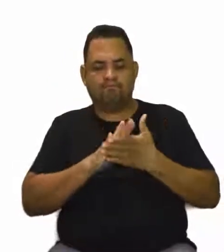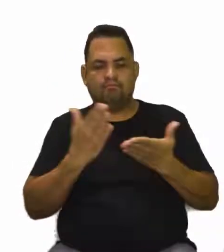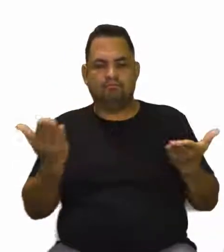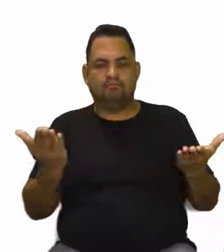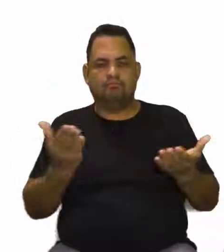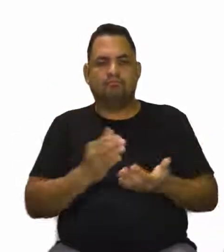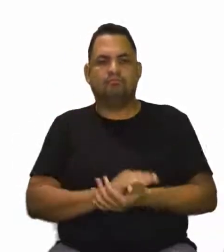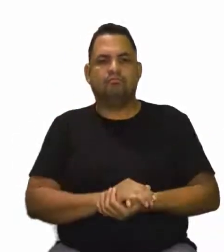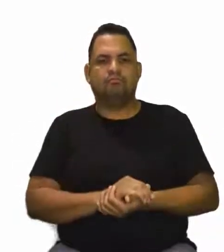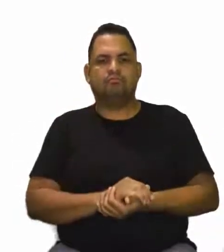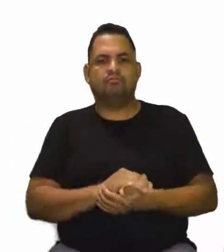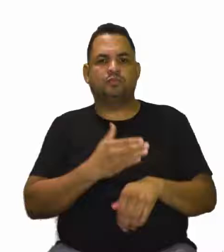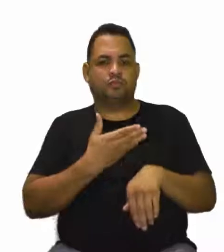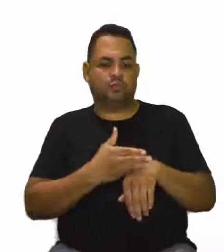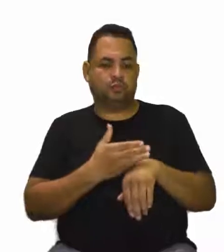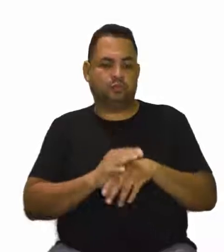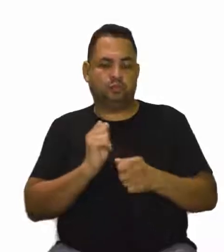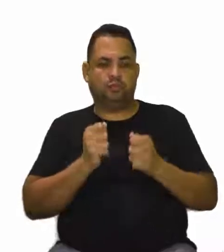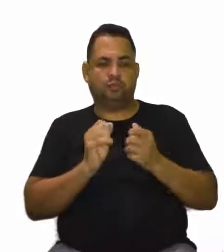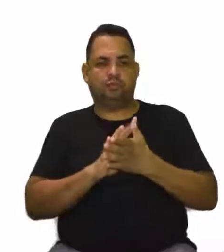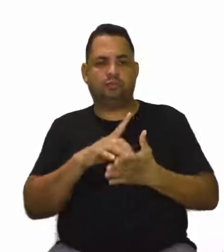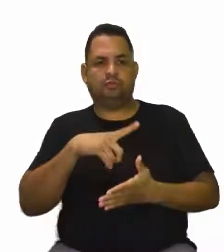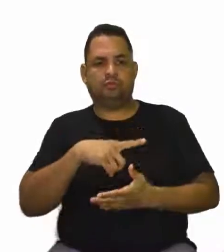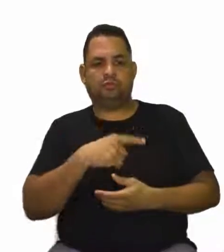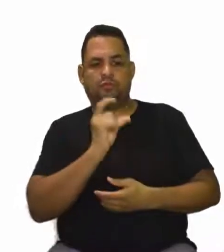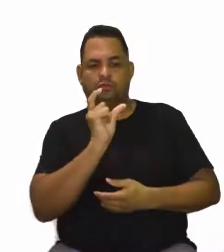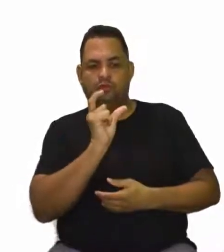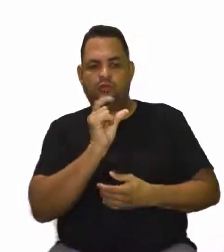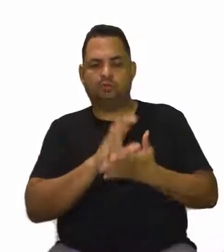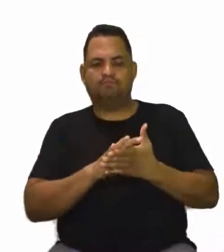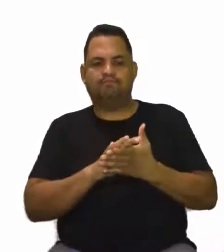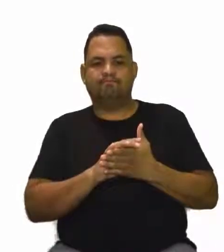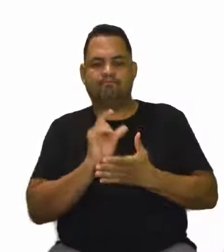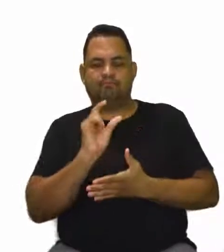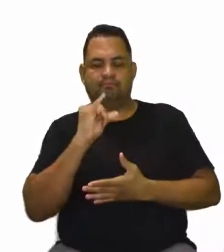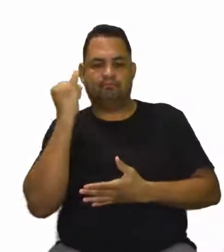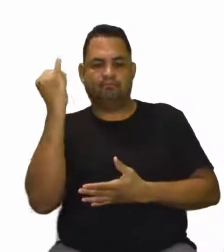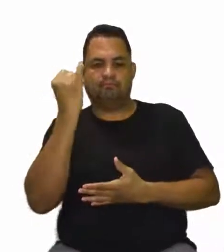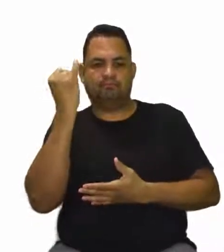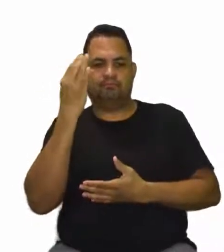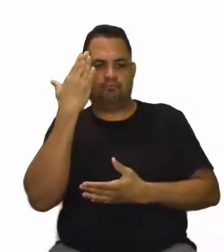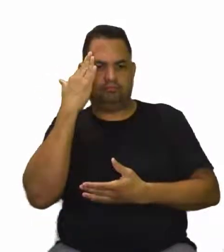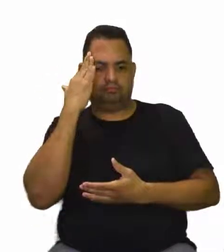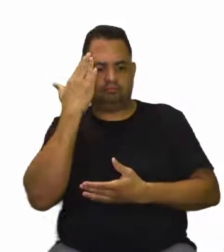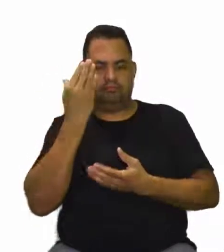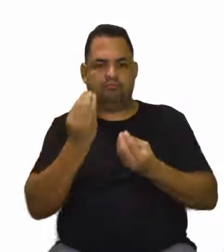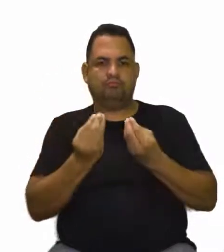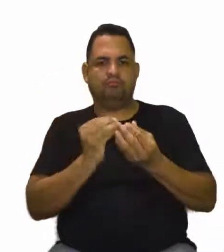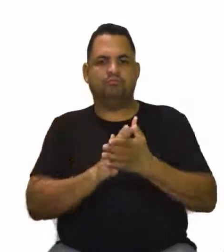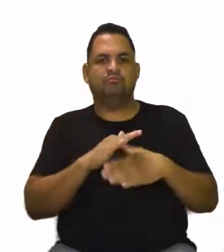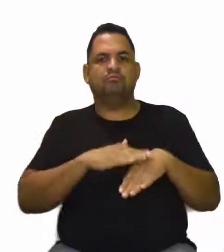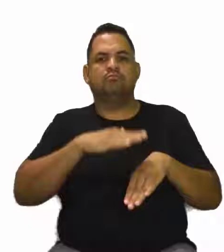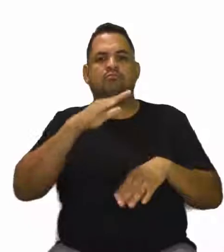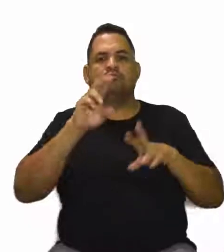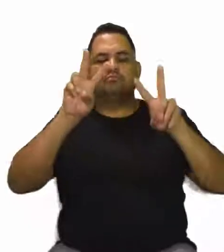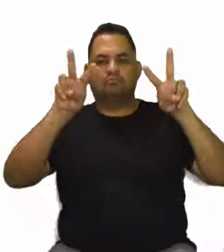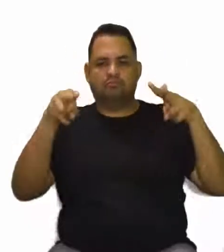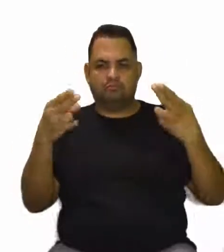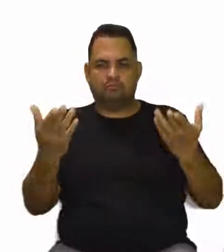bem, no treinamento funcional eu tenho duas palavras-chave aqui para a gente entender um pouquinho mais sobre esse